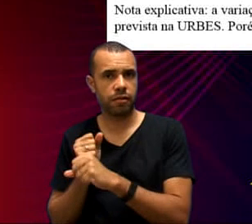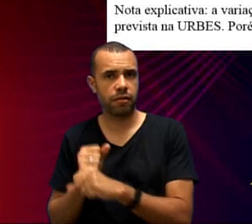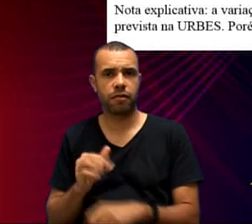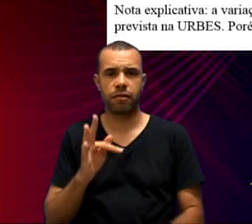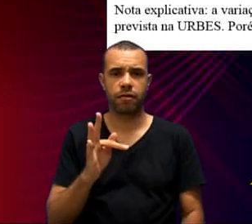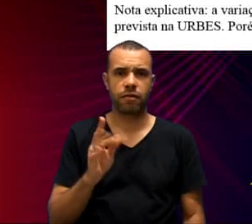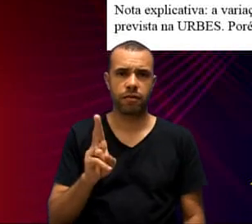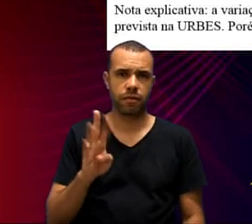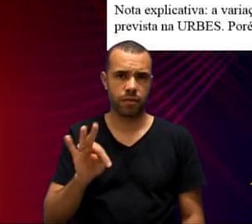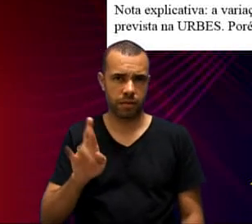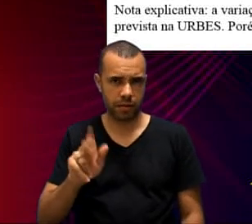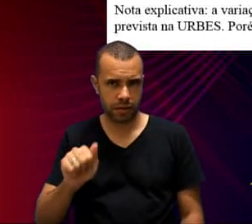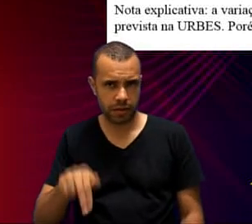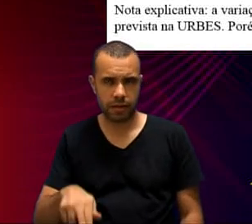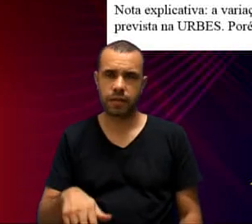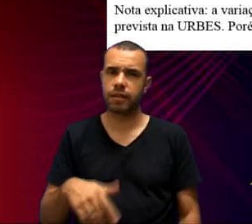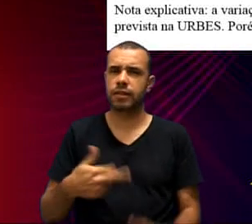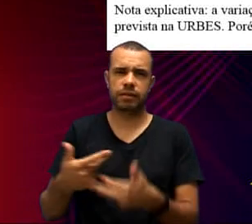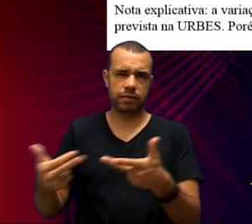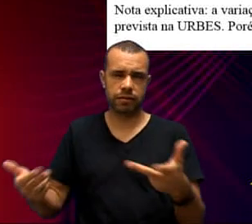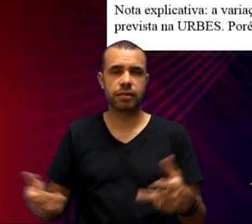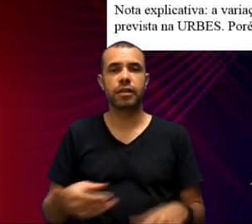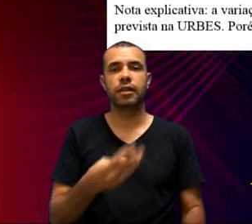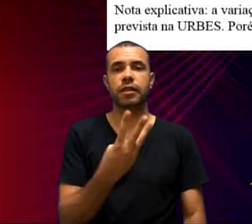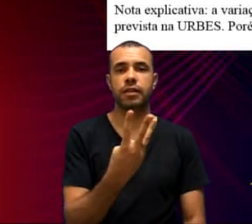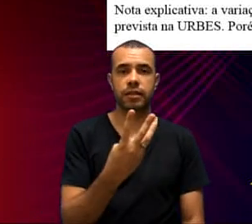Funtran, todos os outros fundos, né,